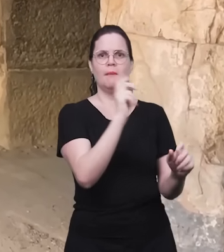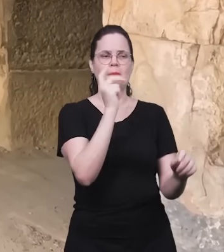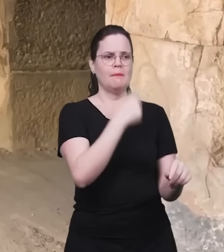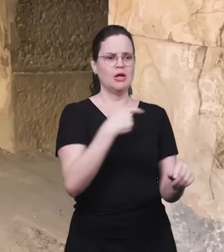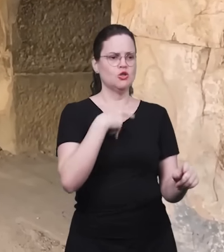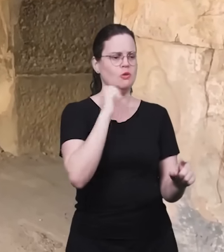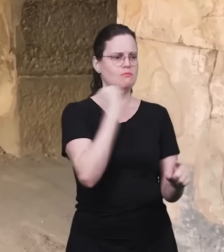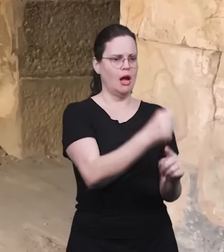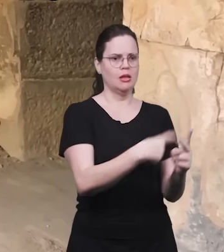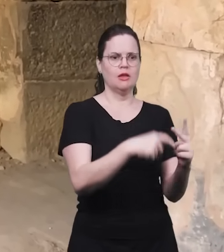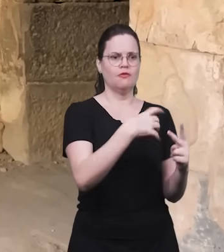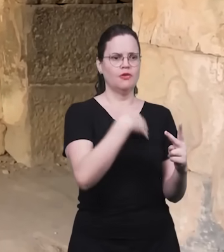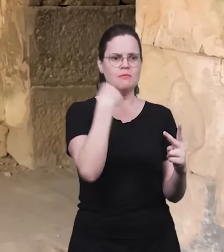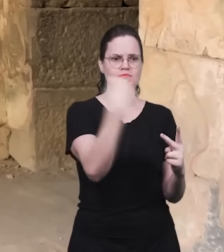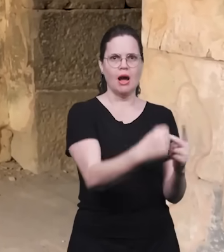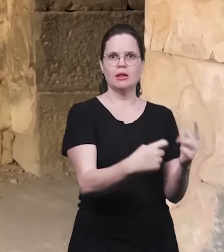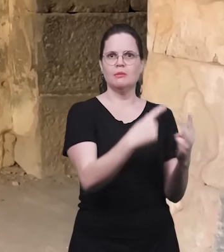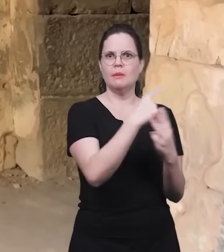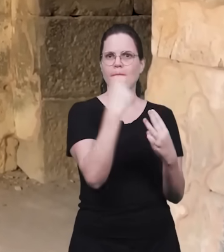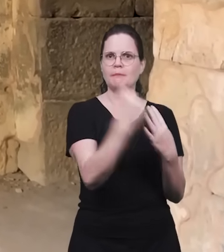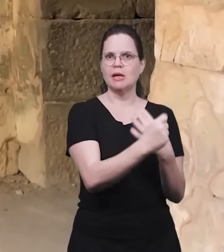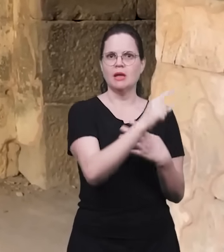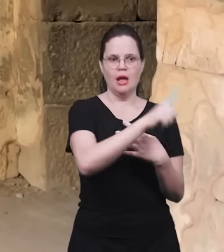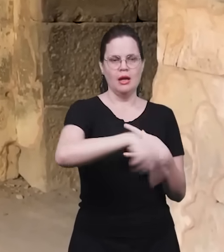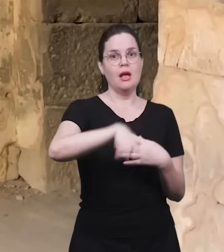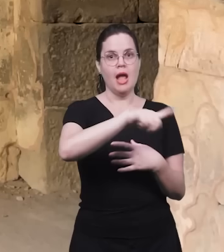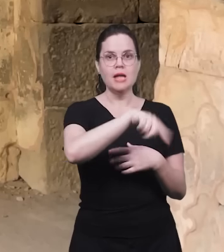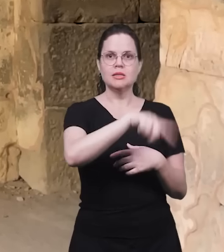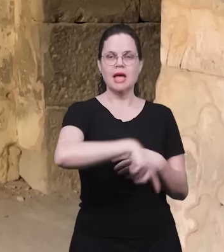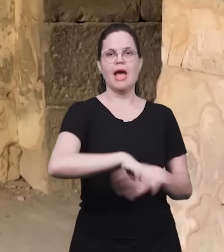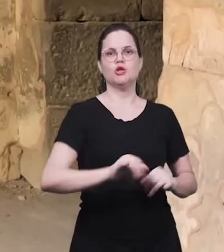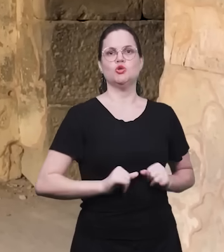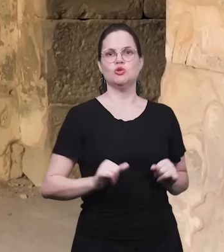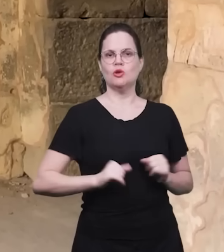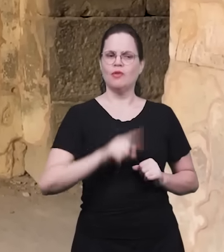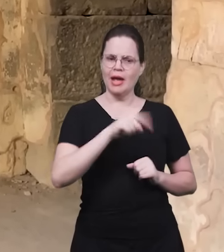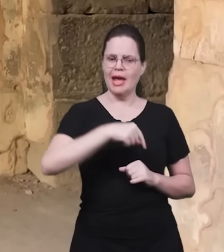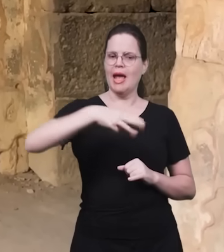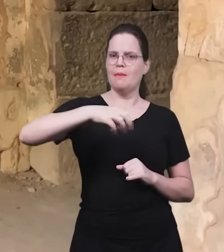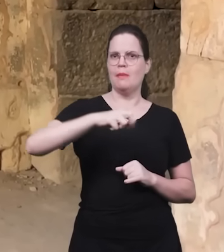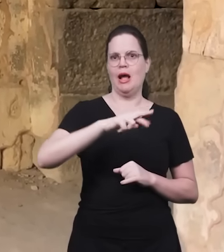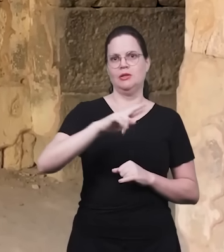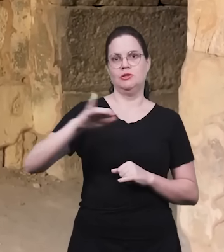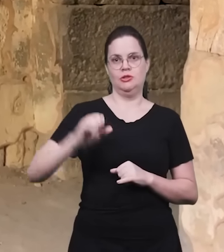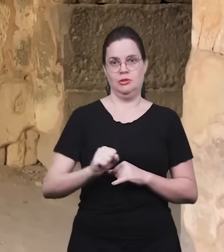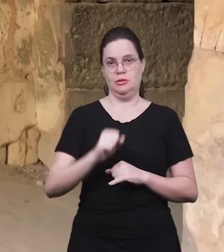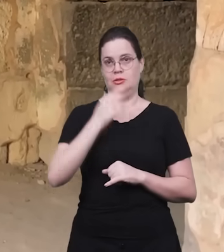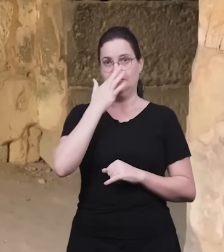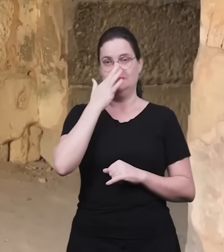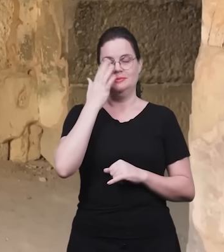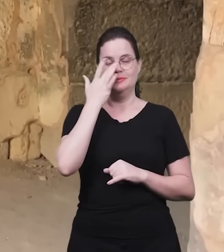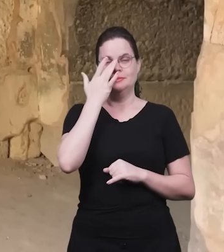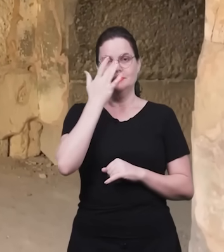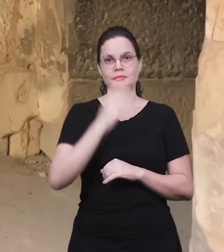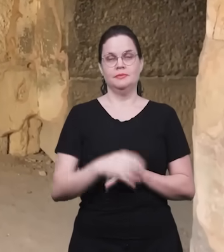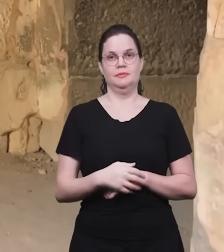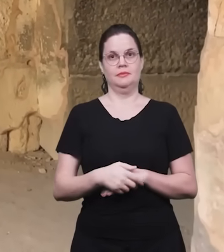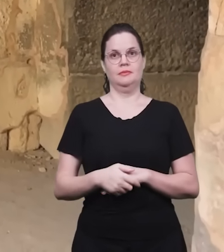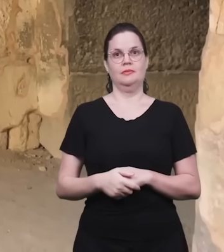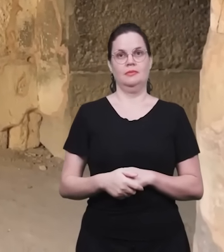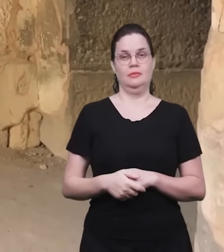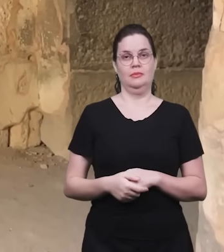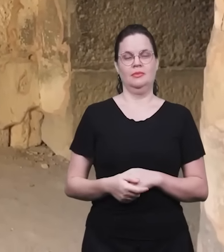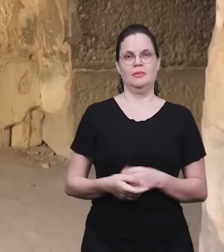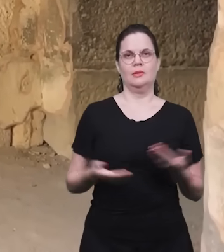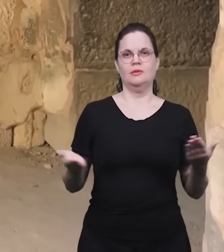mata filho, mata todo mundo. Esses são os mártires. Então, até que se cumpra o número deles. Então, eu quero deixar